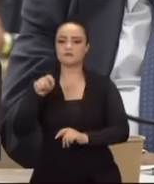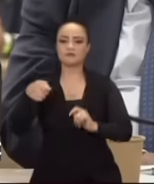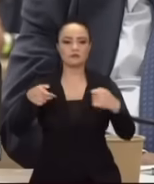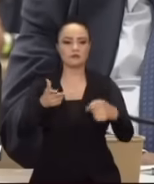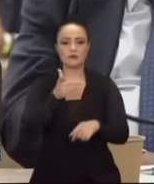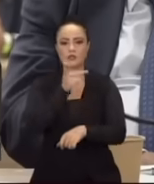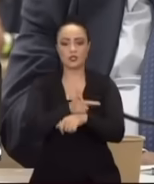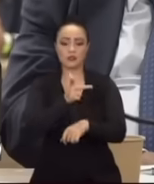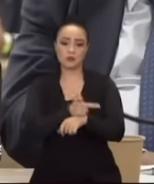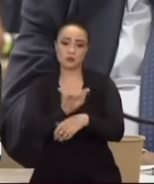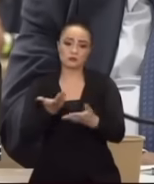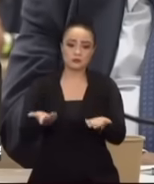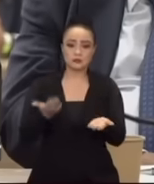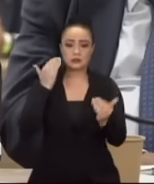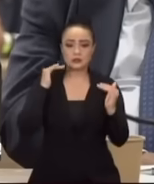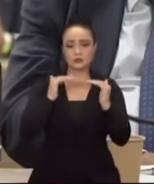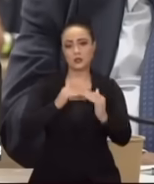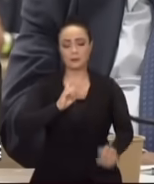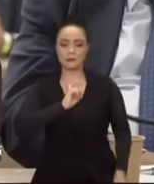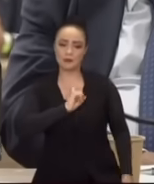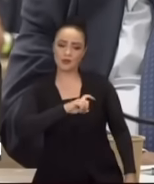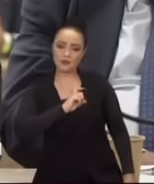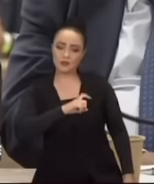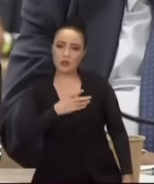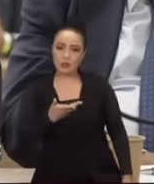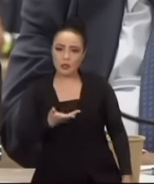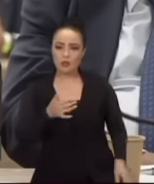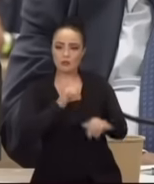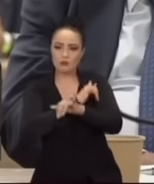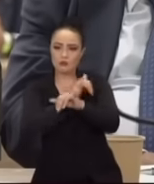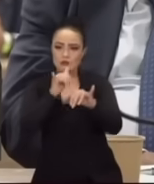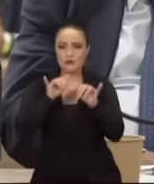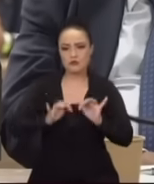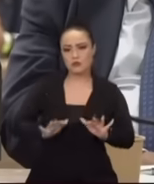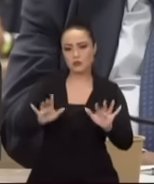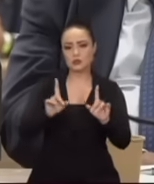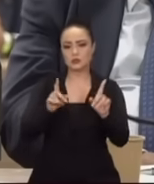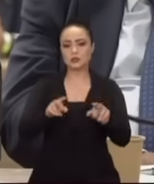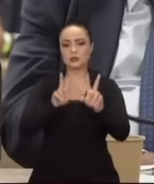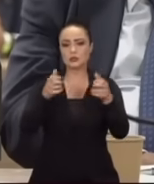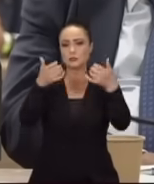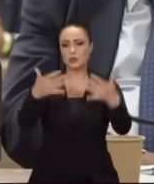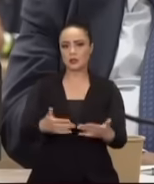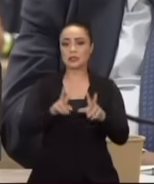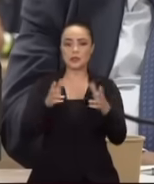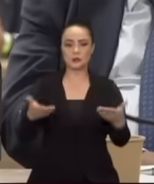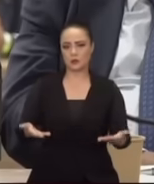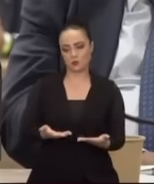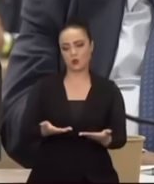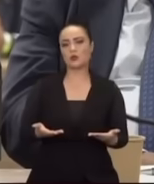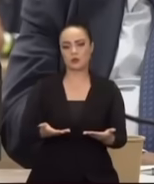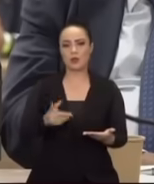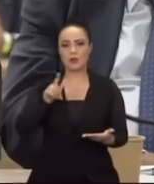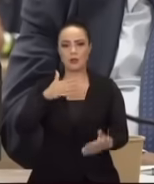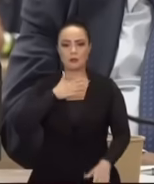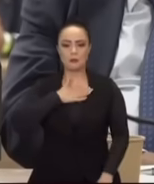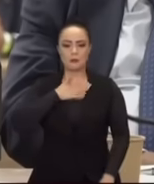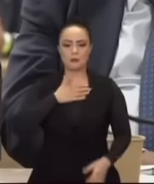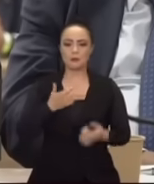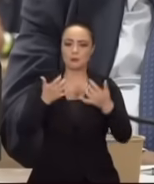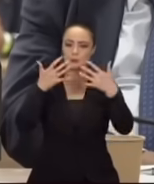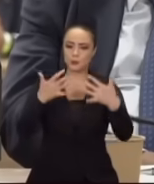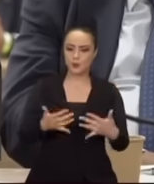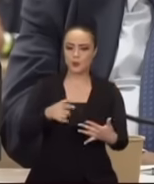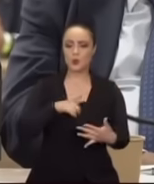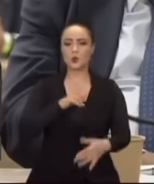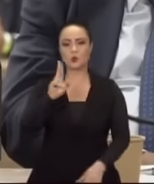meu entender, de má fé. E ela tornou-se pública. Eu não estaria explicando essa questão aqui agora. Essa foi a minha retórica, que